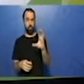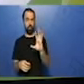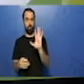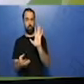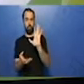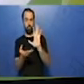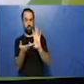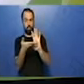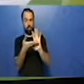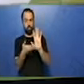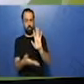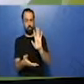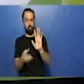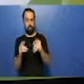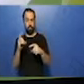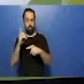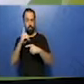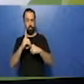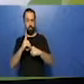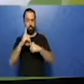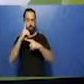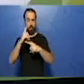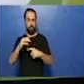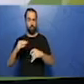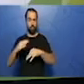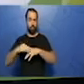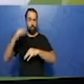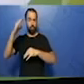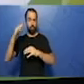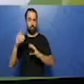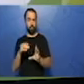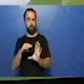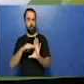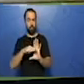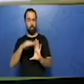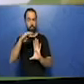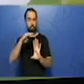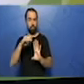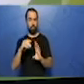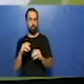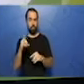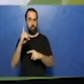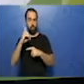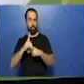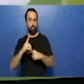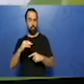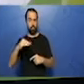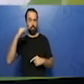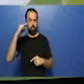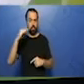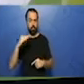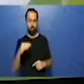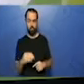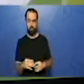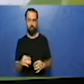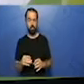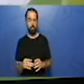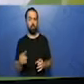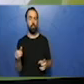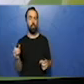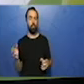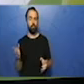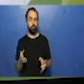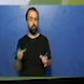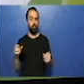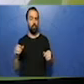parte de cima é o menos denso. Então, ao abrir a torneirinha, a gente consegue separar esse líquido mais denso e ele vai